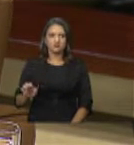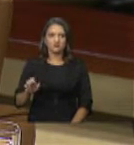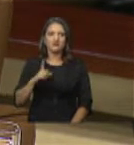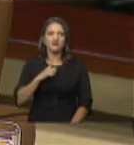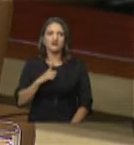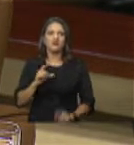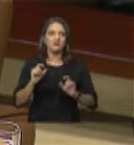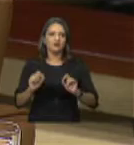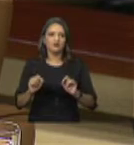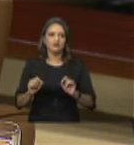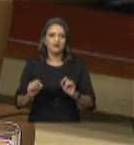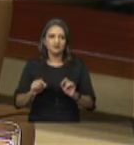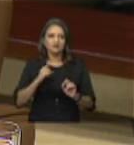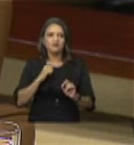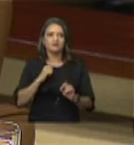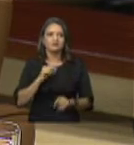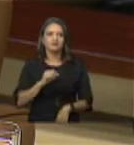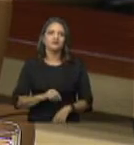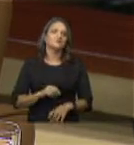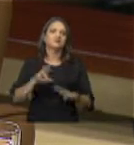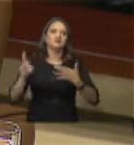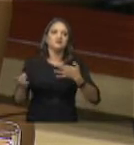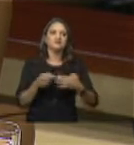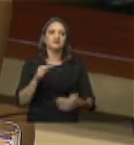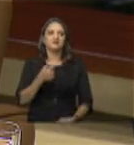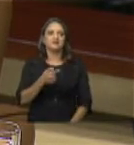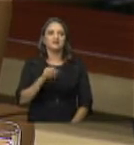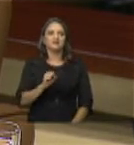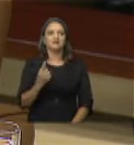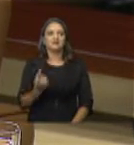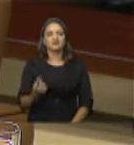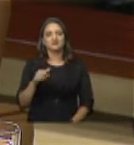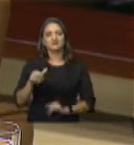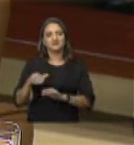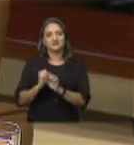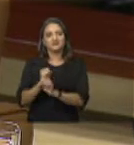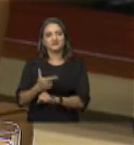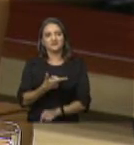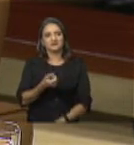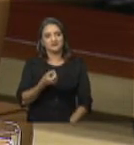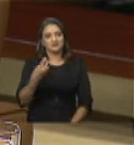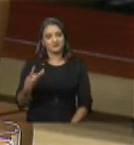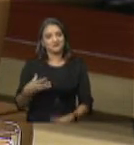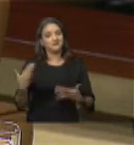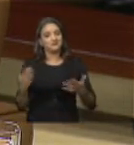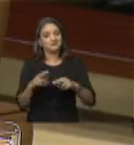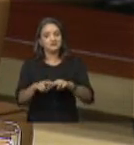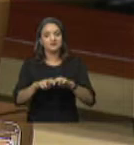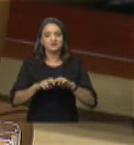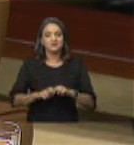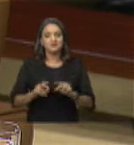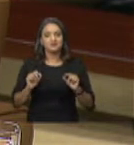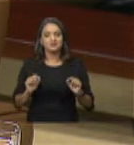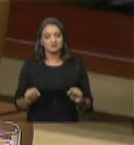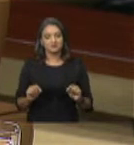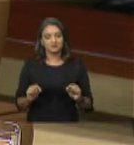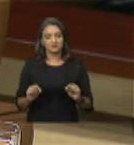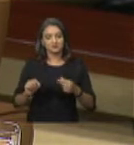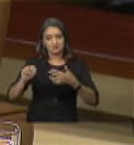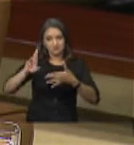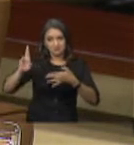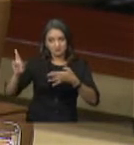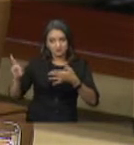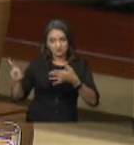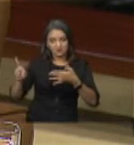380781 de 26 de setembro de 2003 por isso senhora Presidente na hipótese de ação rescisória